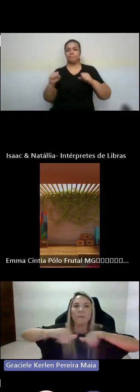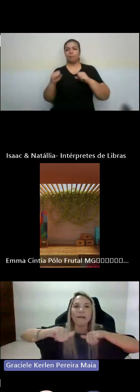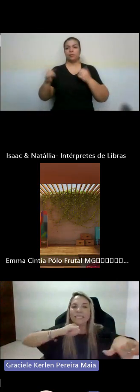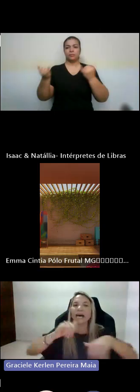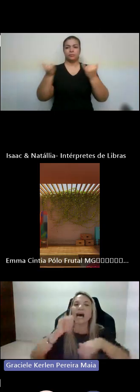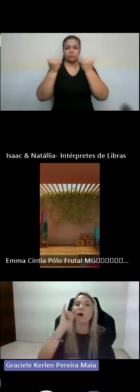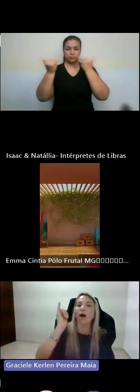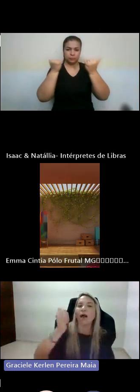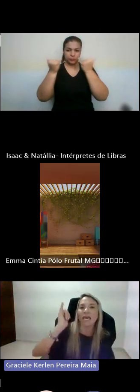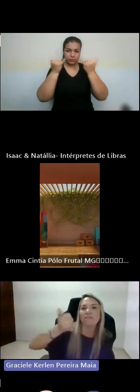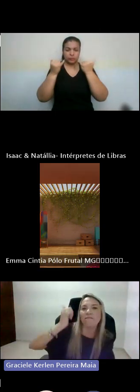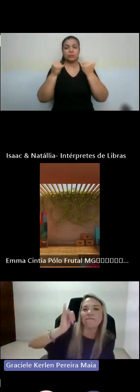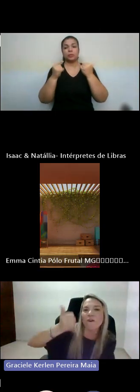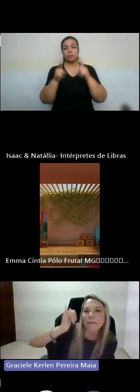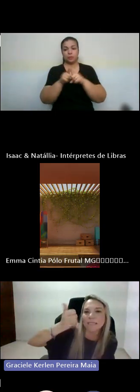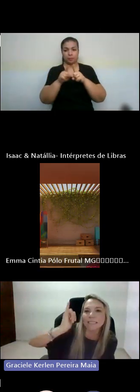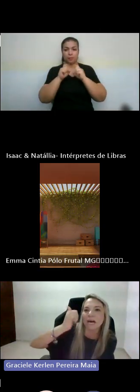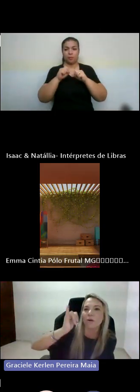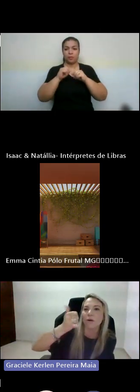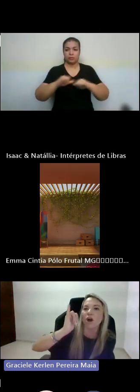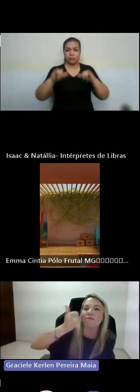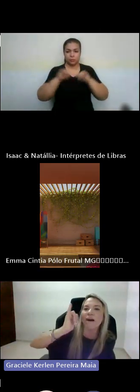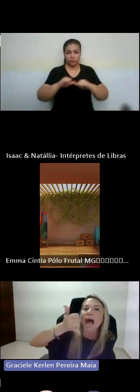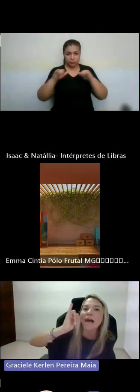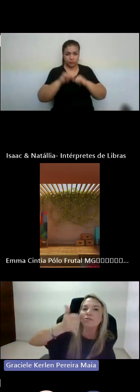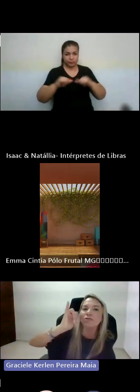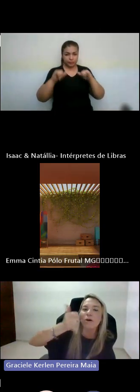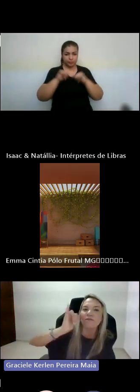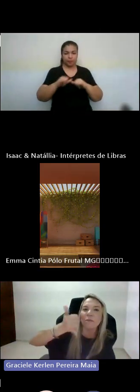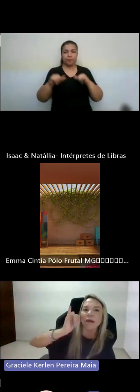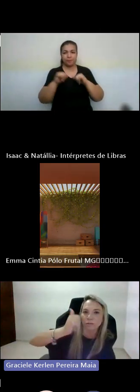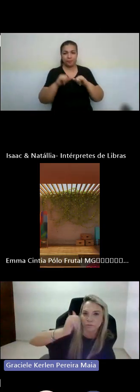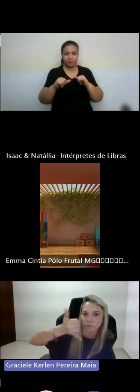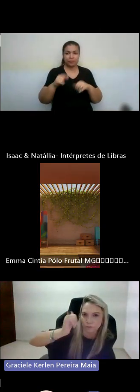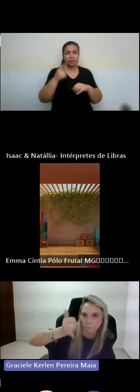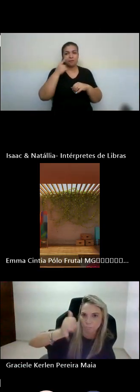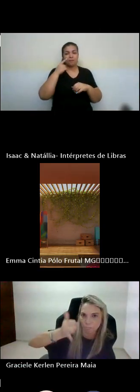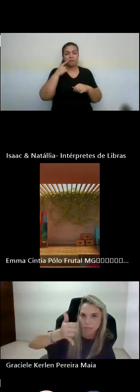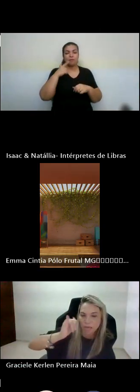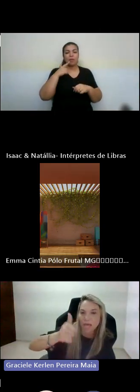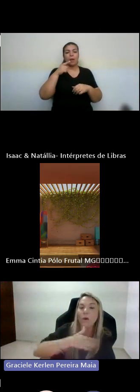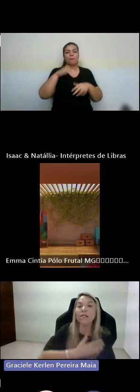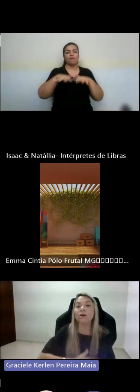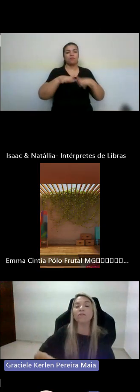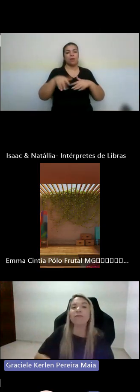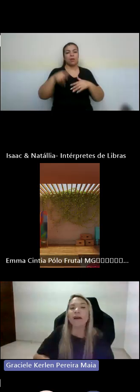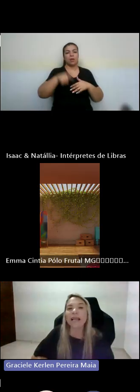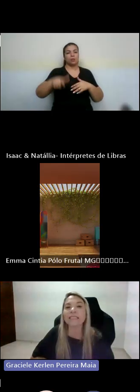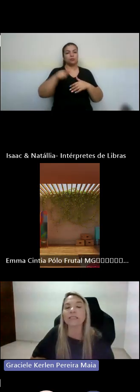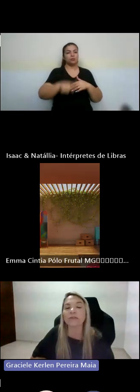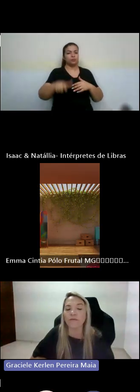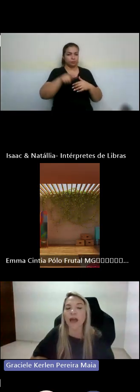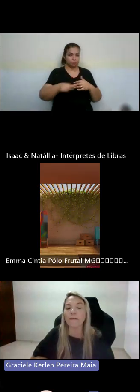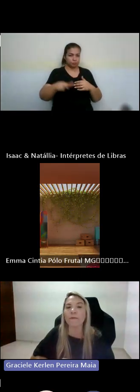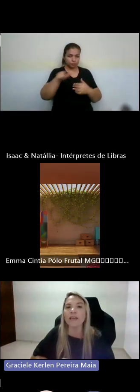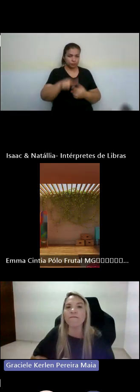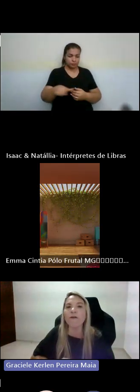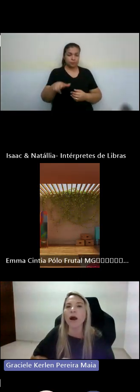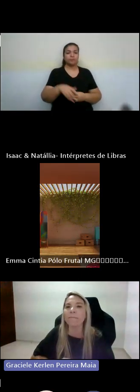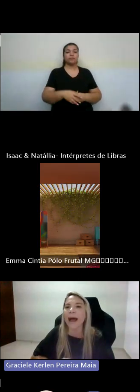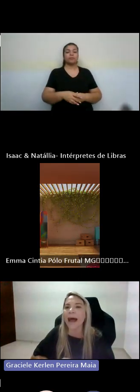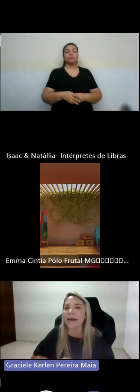né? Informação, informação. Aqui, ó, vários movimentos. Quando eu vou falar do